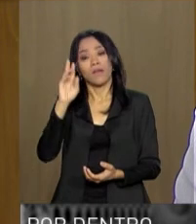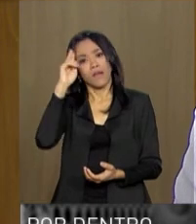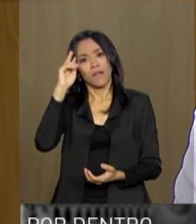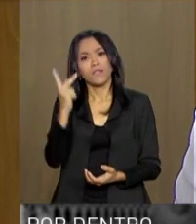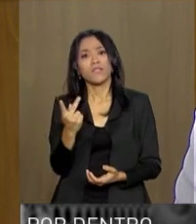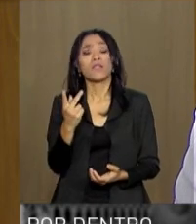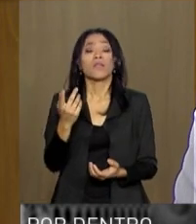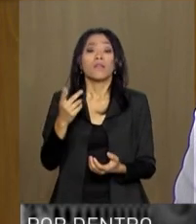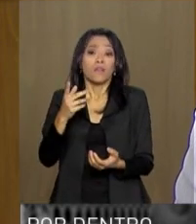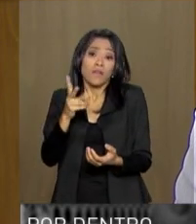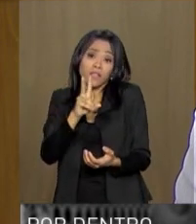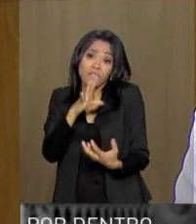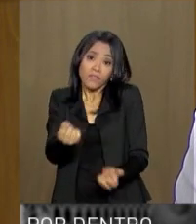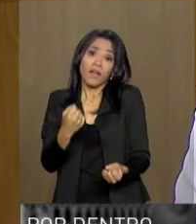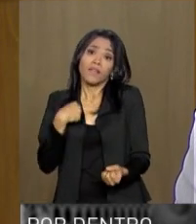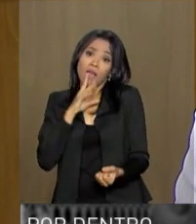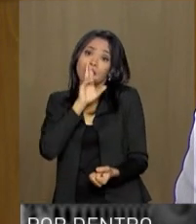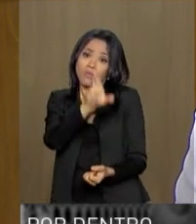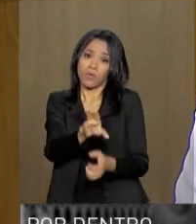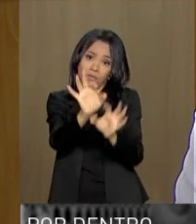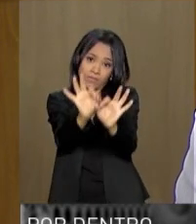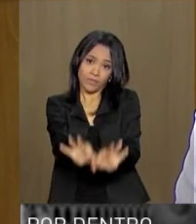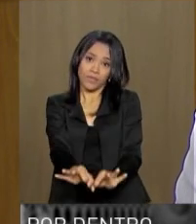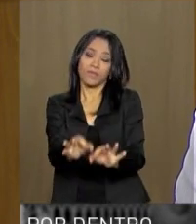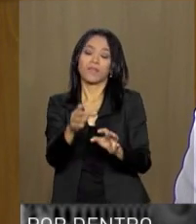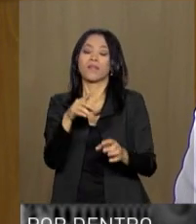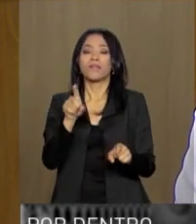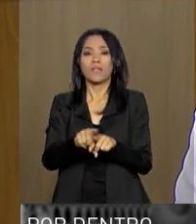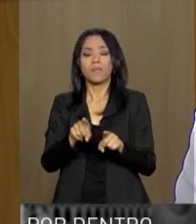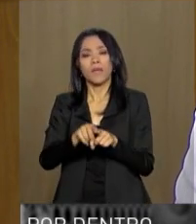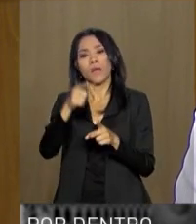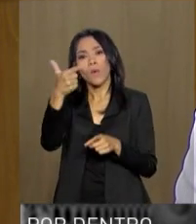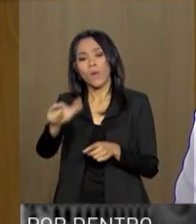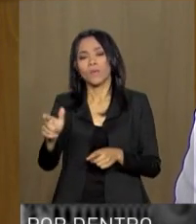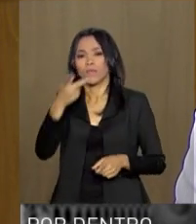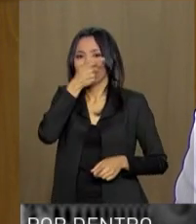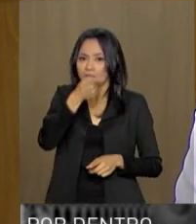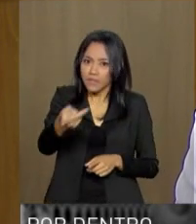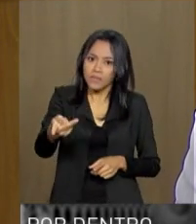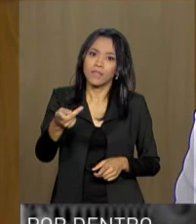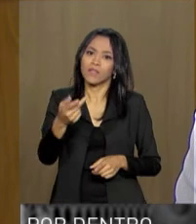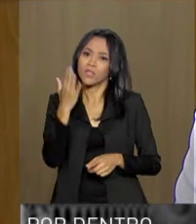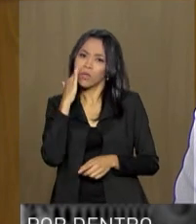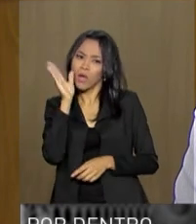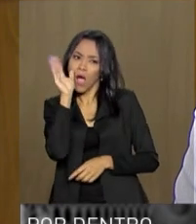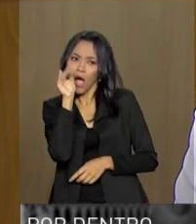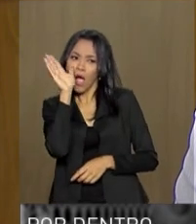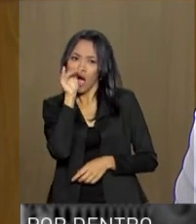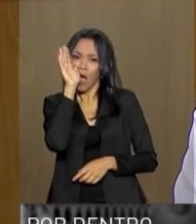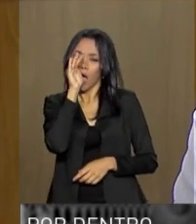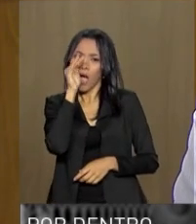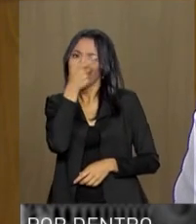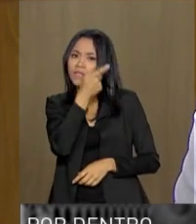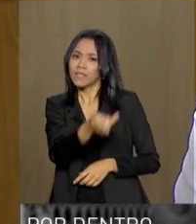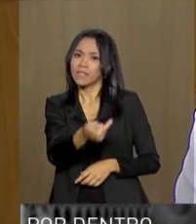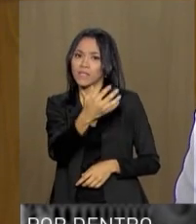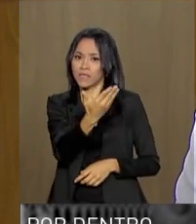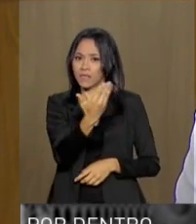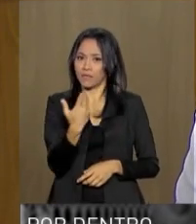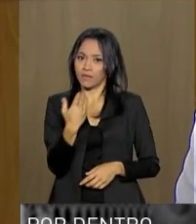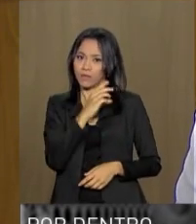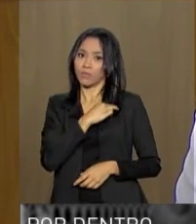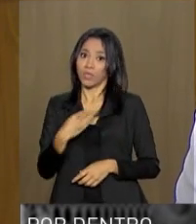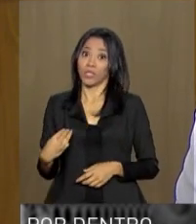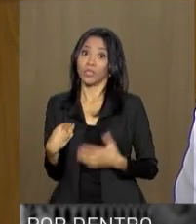devida não estamos acompanhando a visita do ministro embora aí a sua a sua responsabilidade